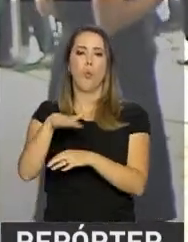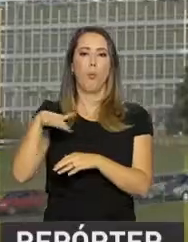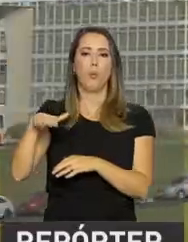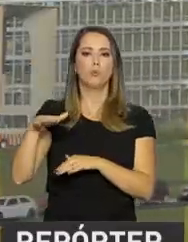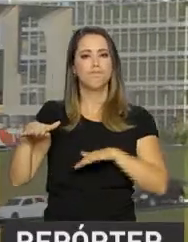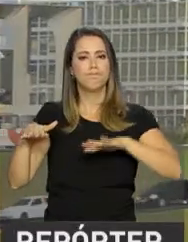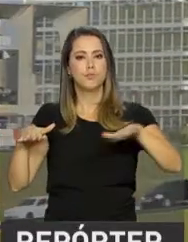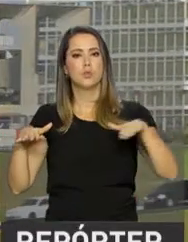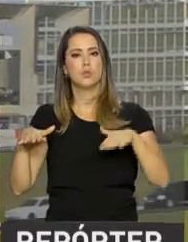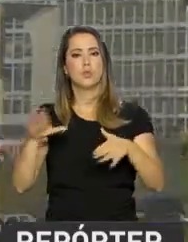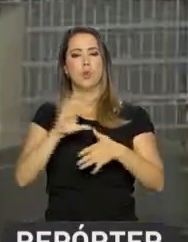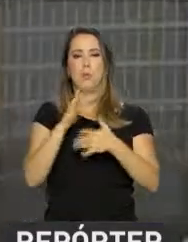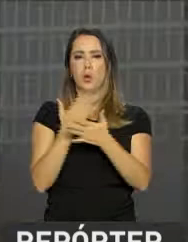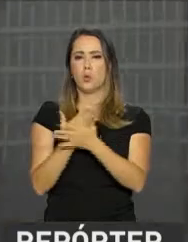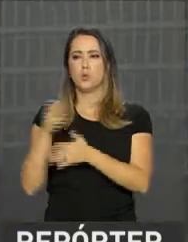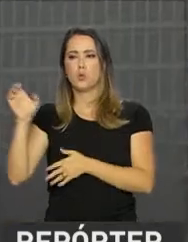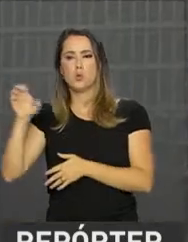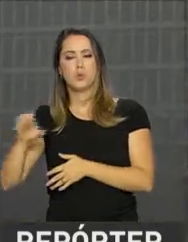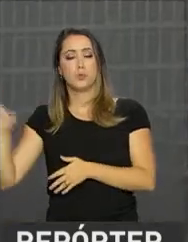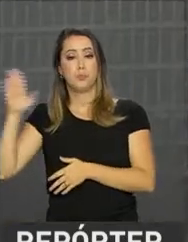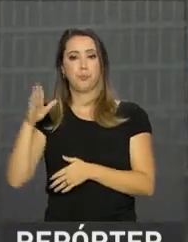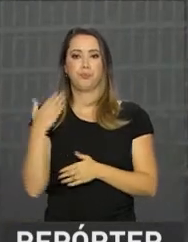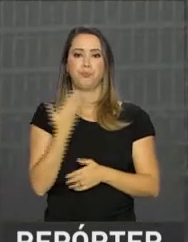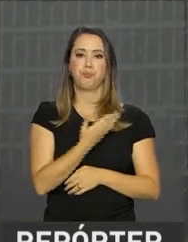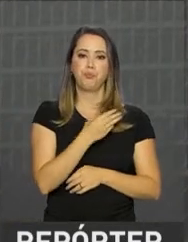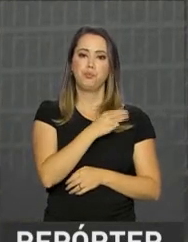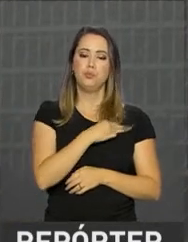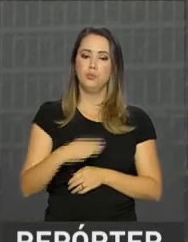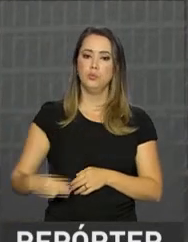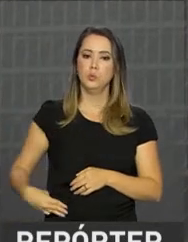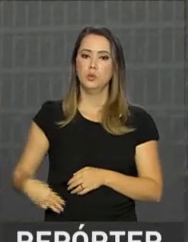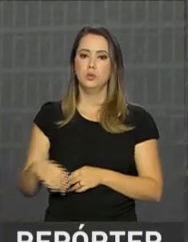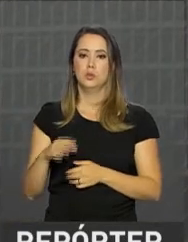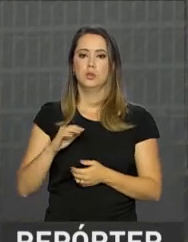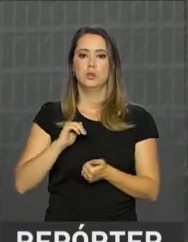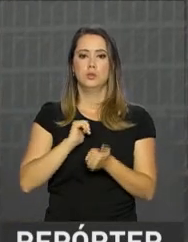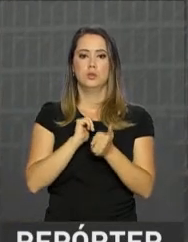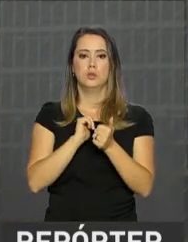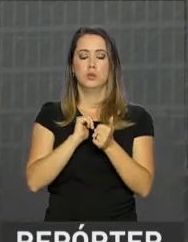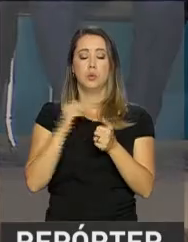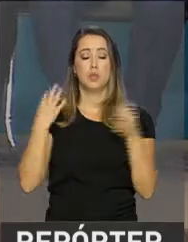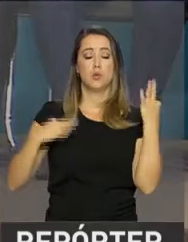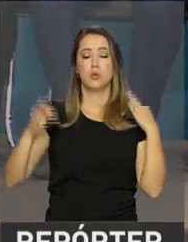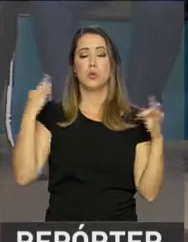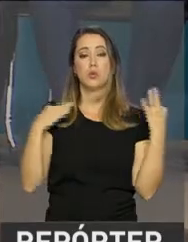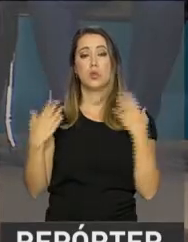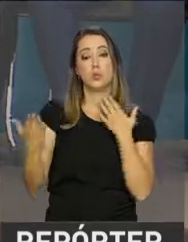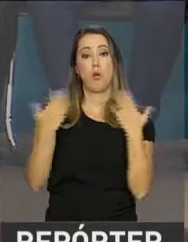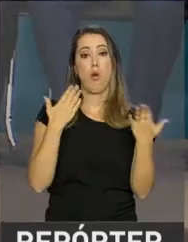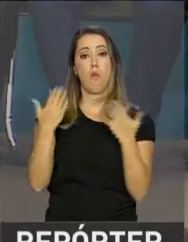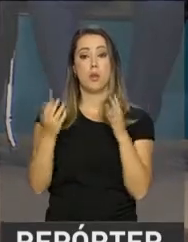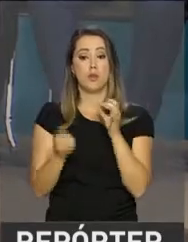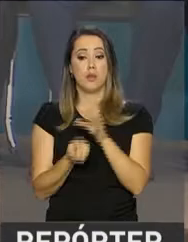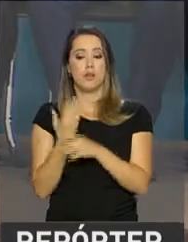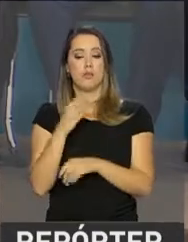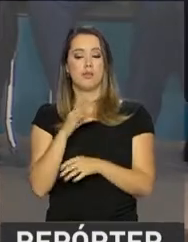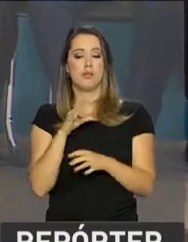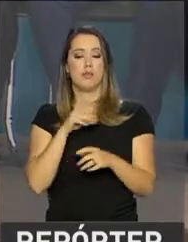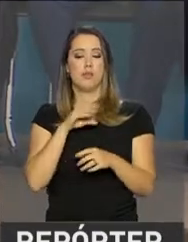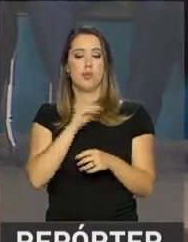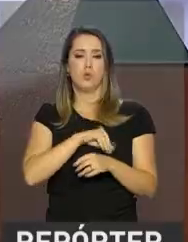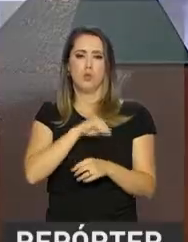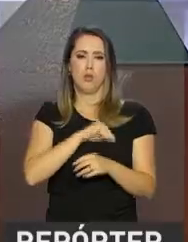compõem já o novo ministro do turismo vinícius lummertz fez uma relação do seu setor com a geração de riquezas e